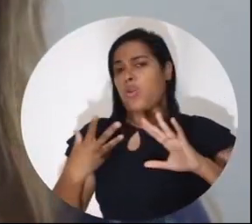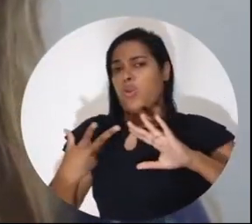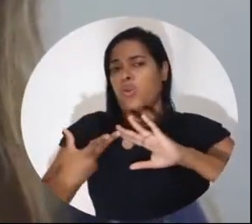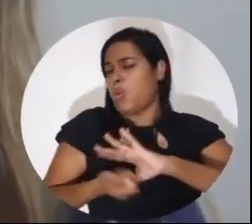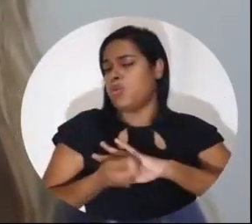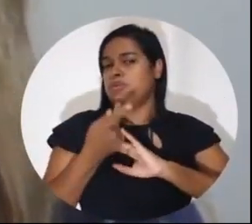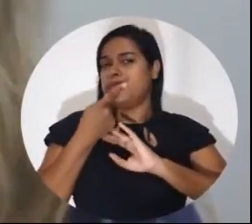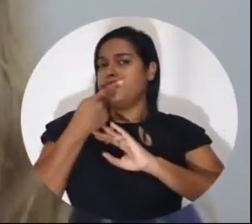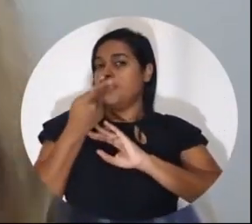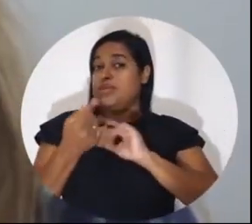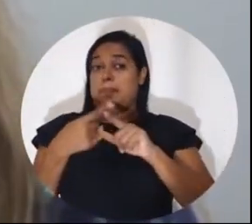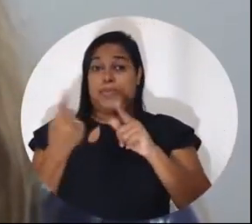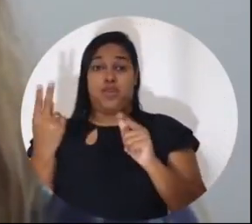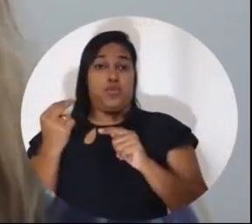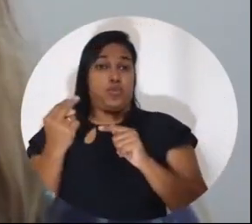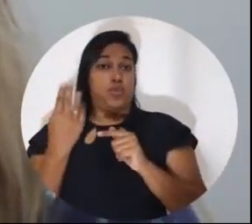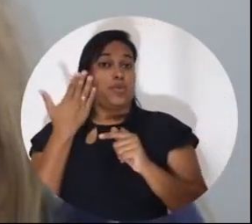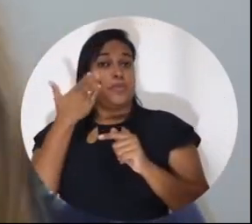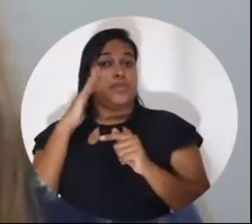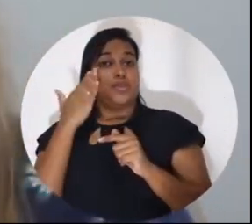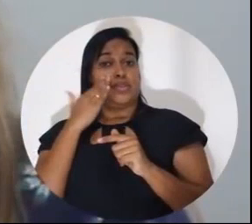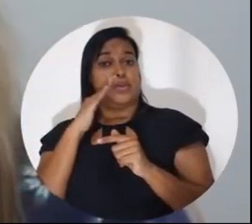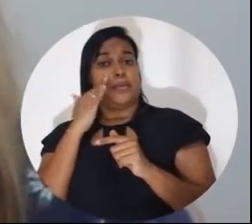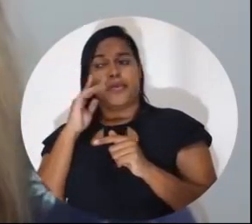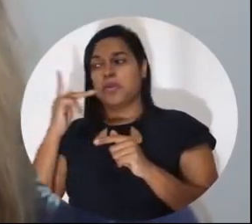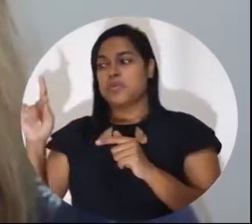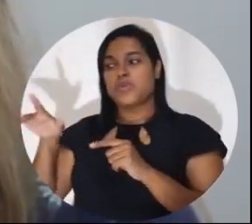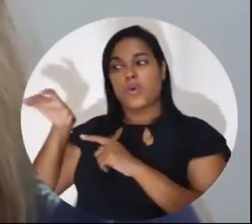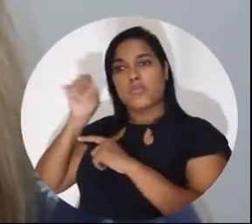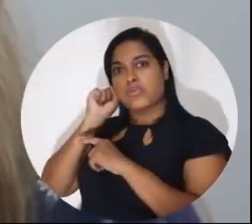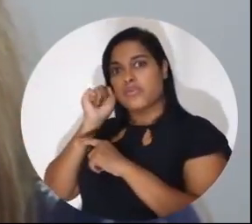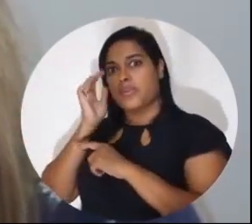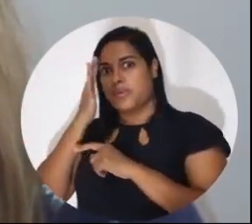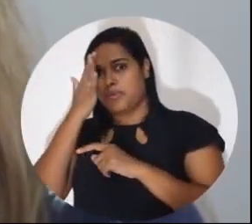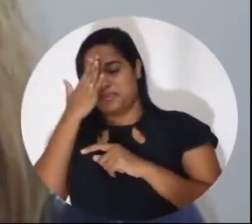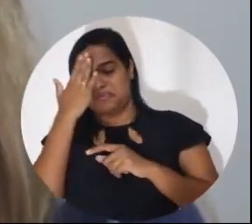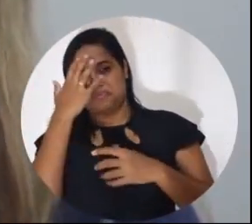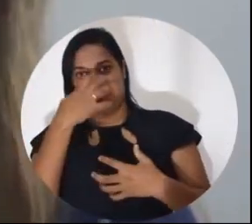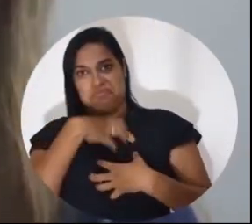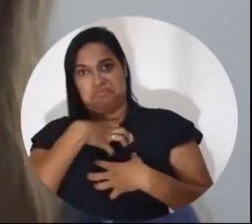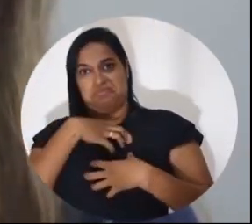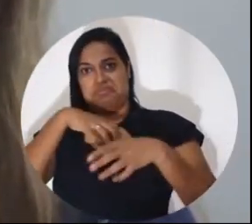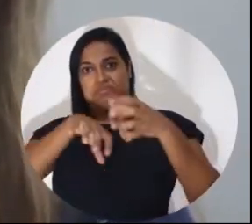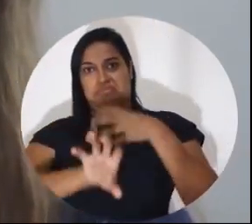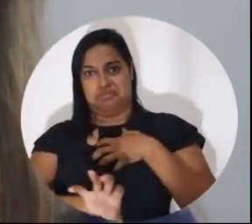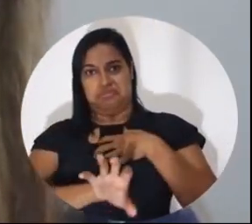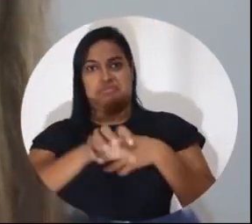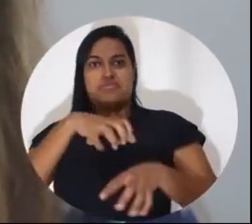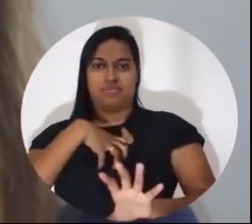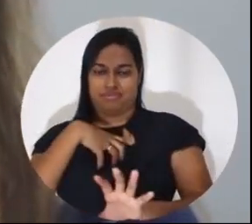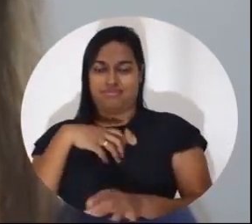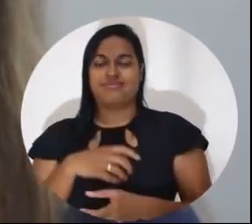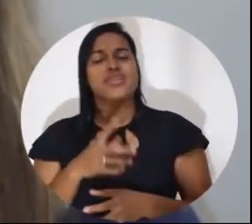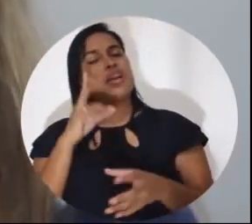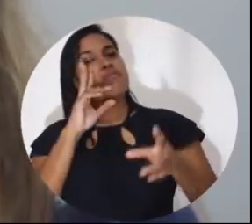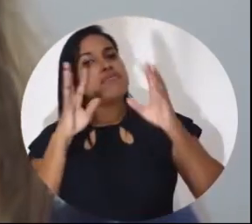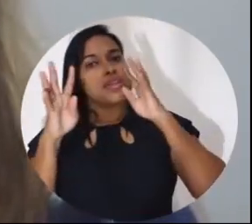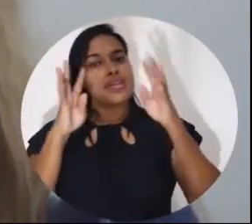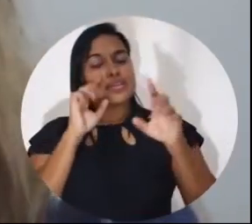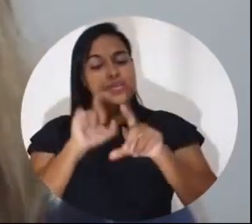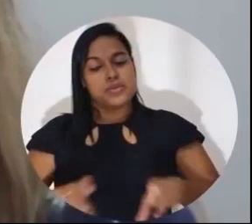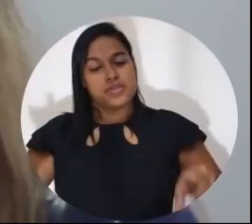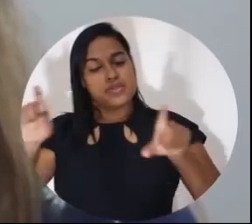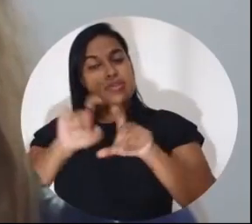o que disse, mas nunca posso saber o que o outro escutou. Então, reflita sobre essa frase. A partir de agora,